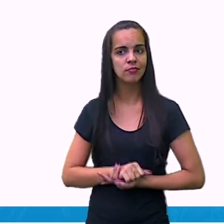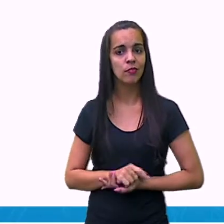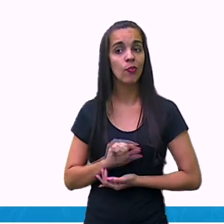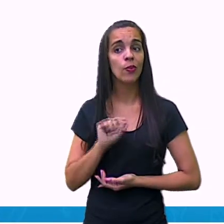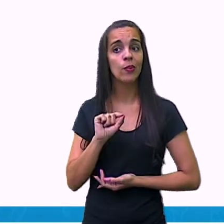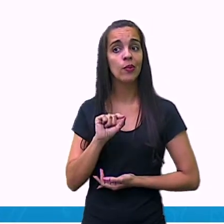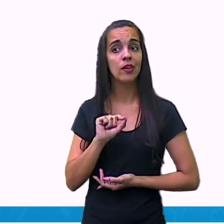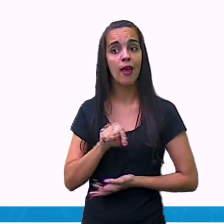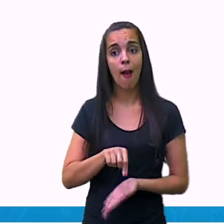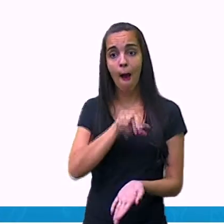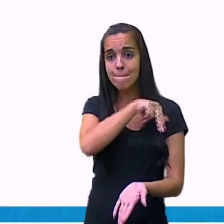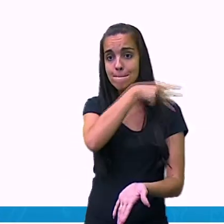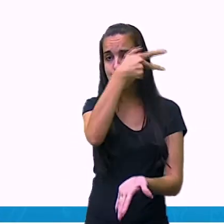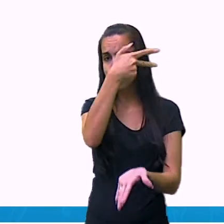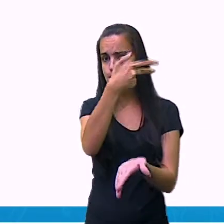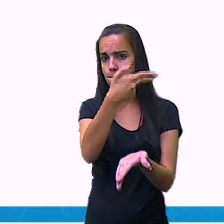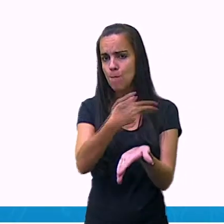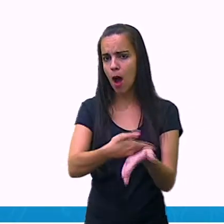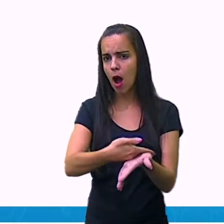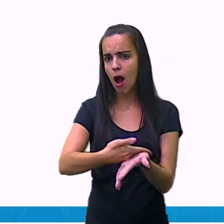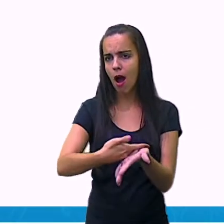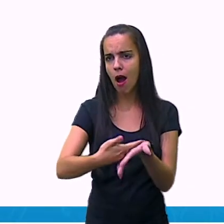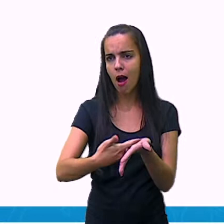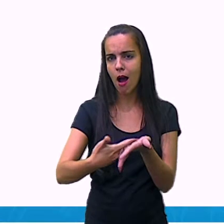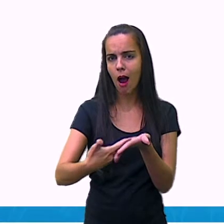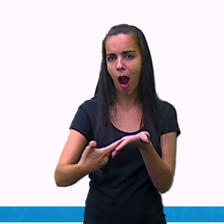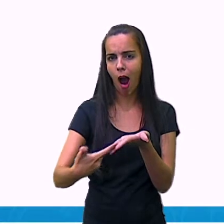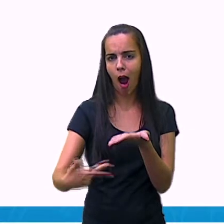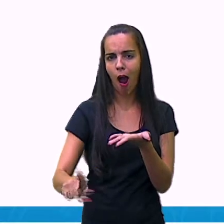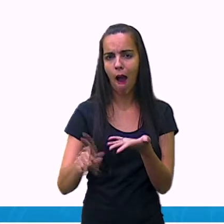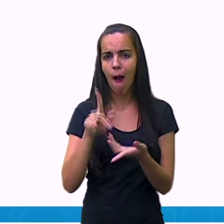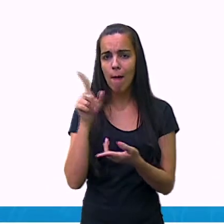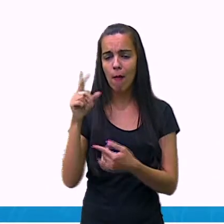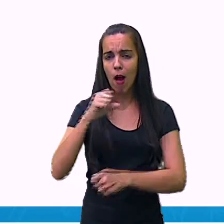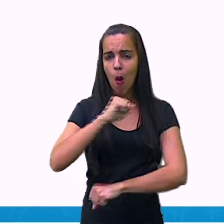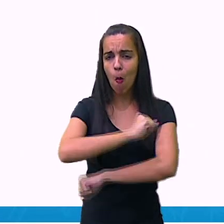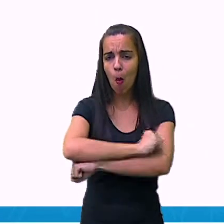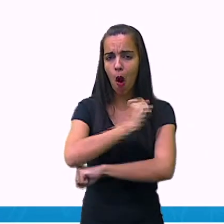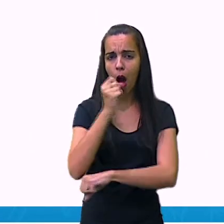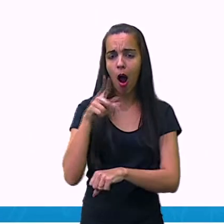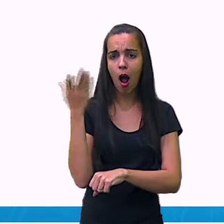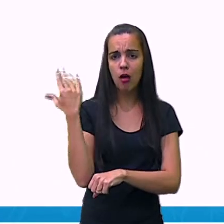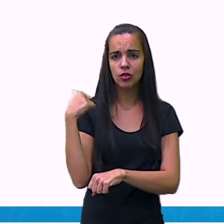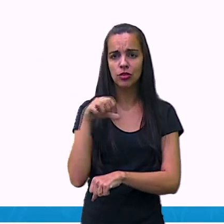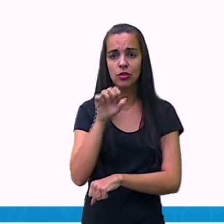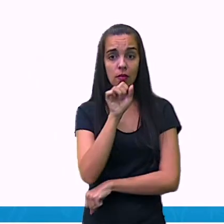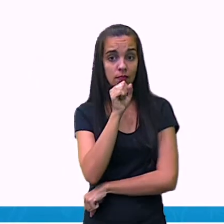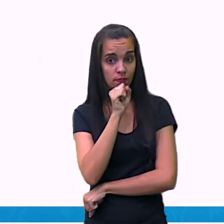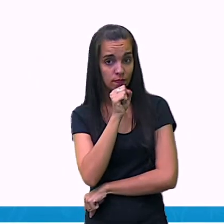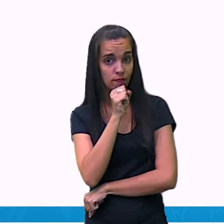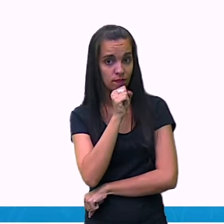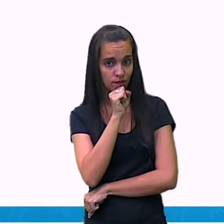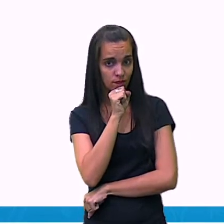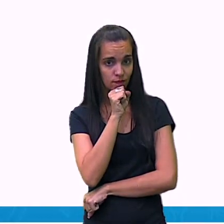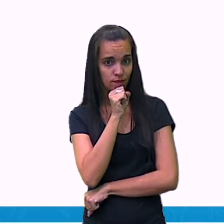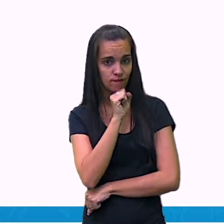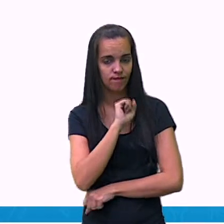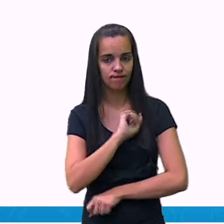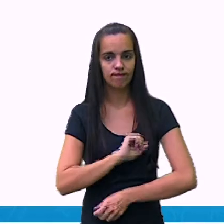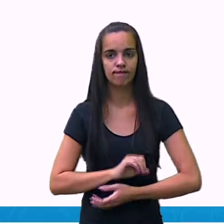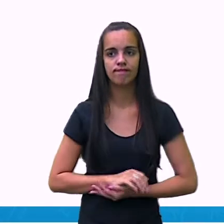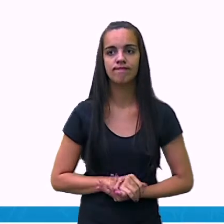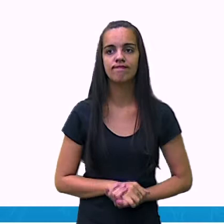lembrou o tombo, aquele enorme tombo lá na janela da